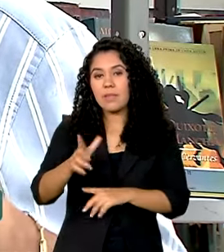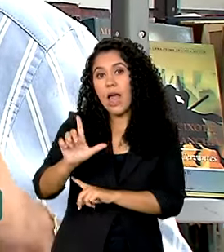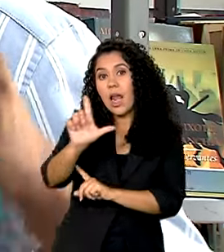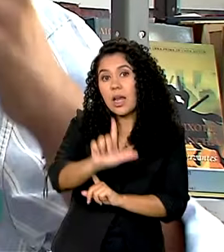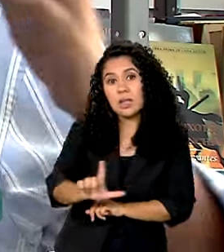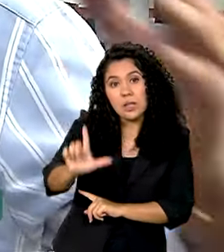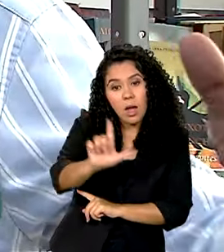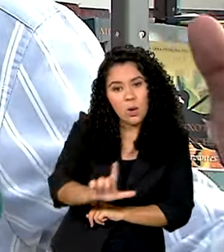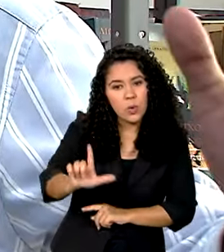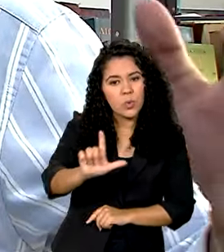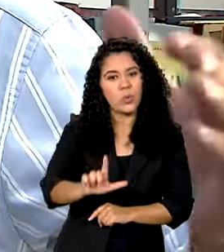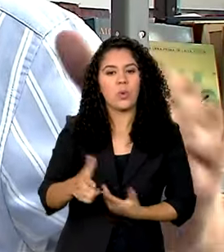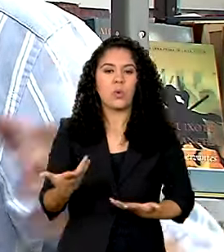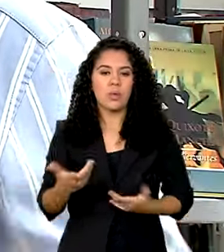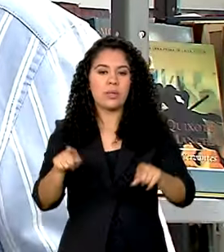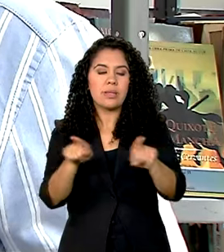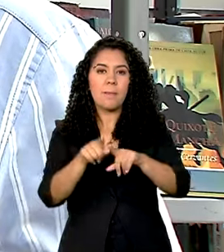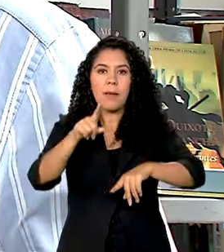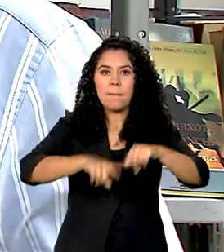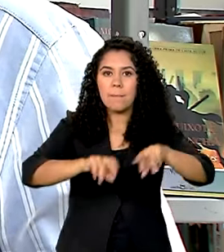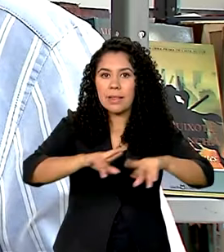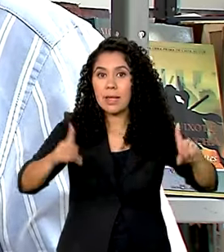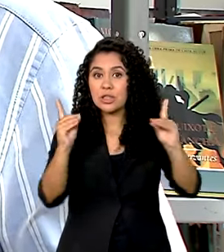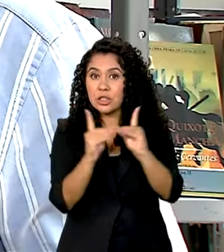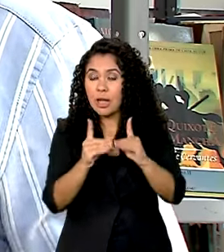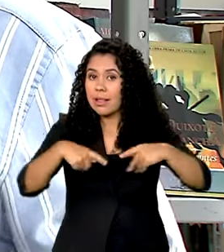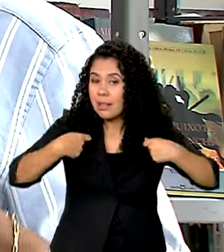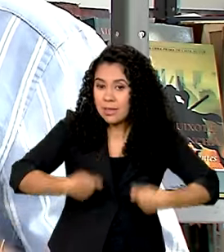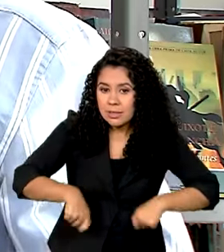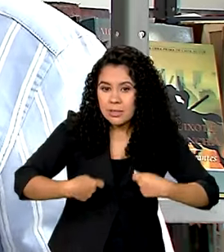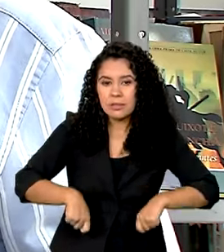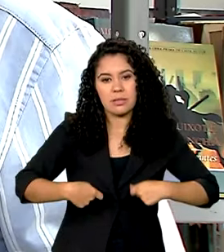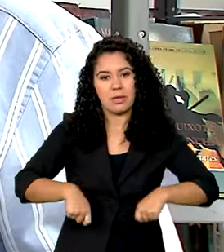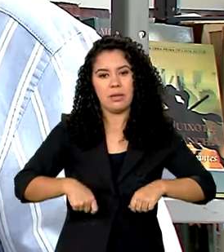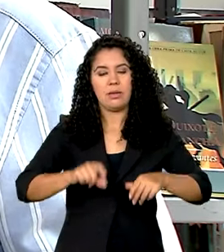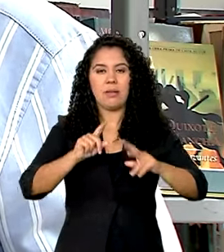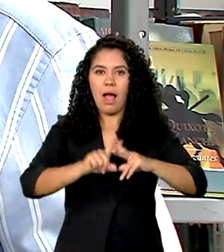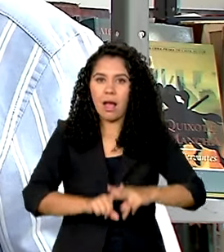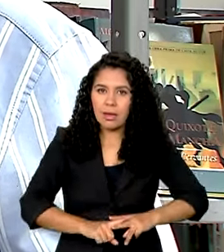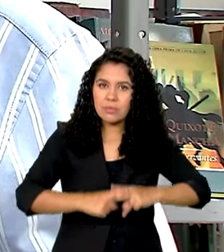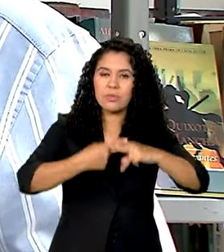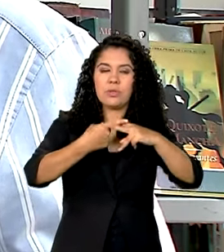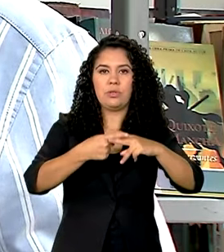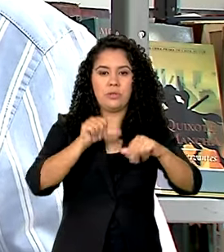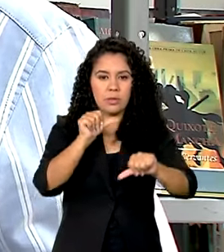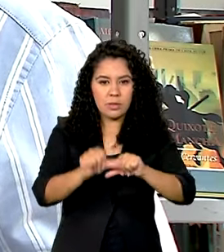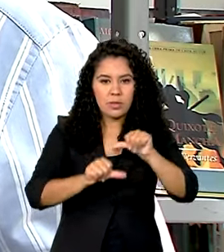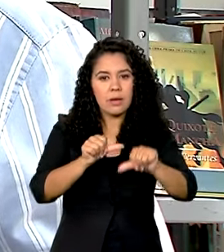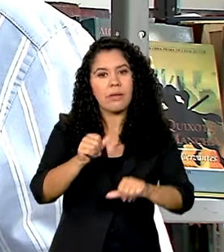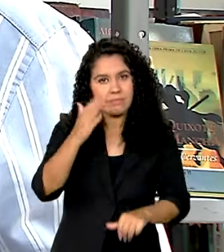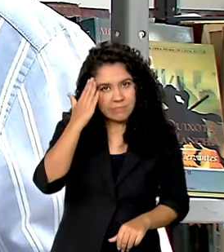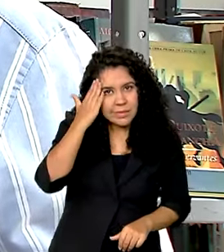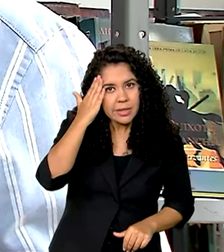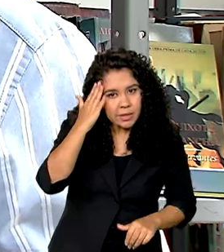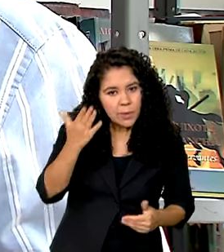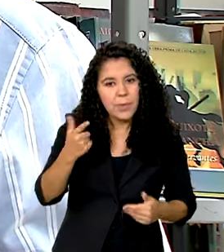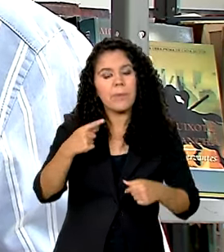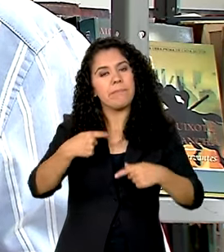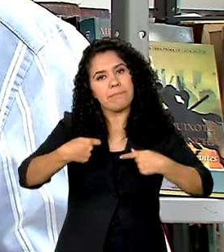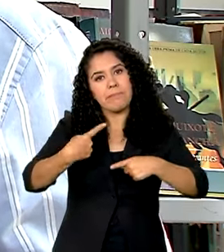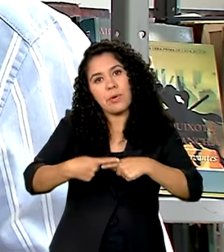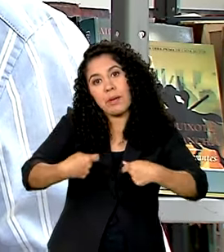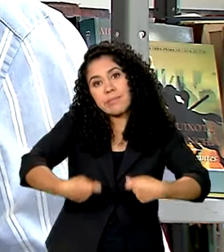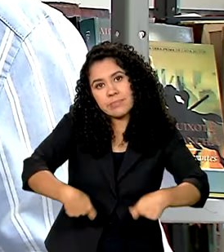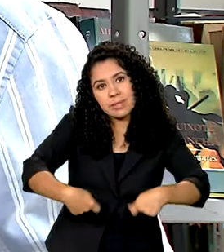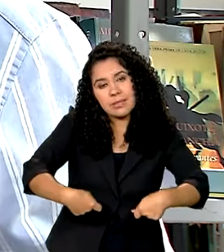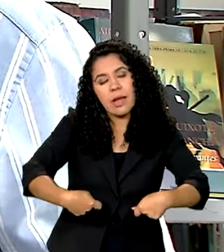como também nesses livros didáticos, é necessário que se refaça uma atualização, entendeu? Porque se faz